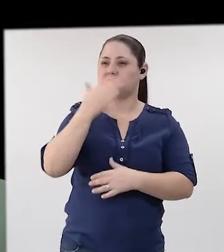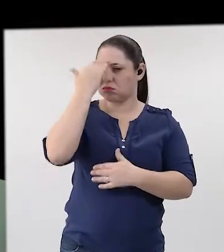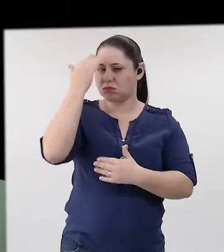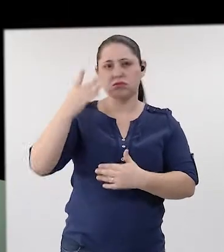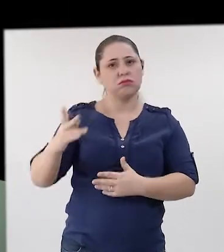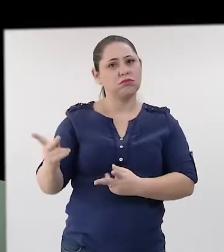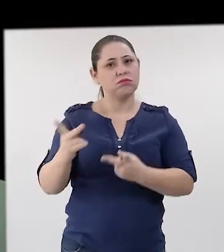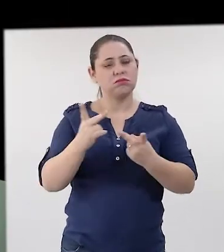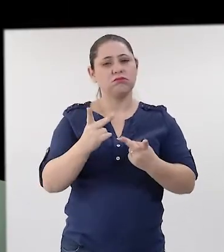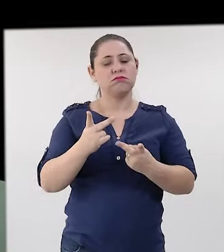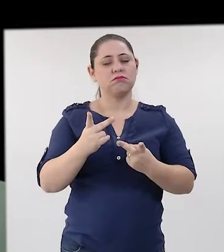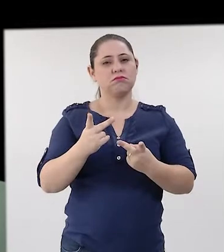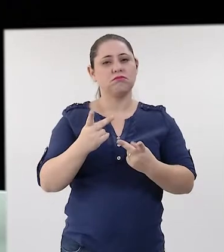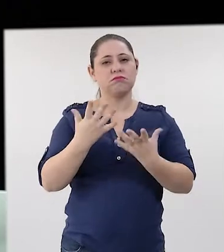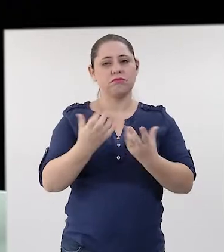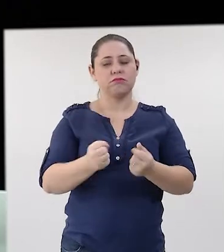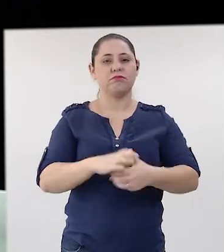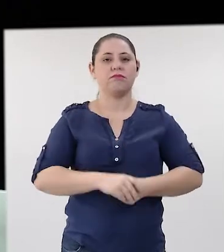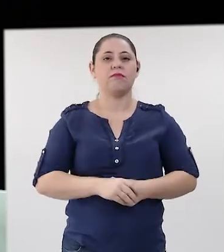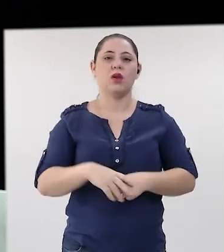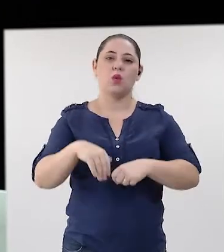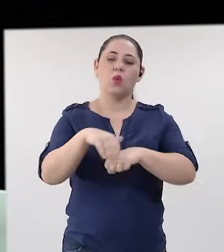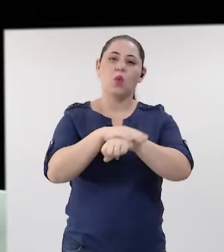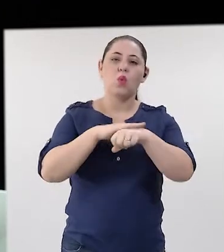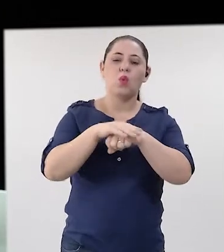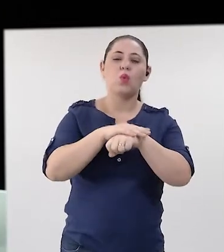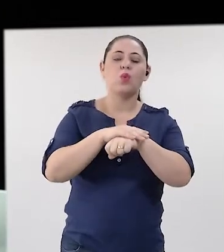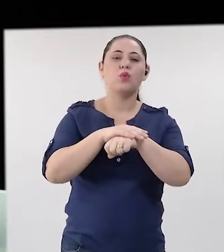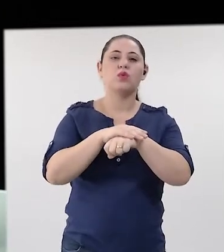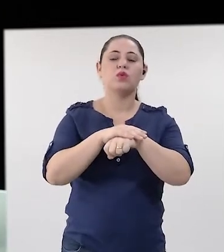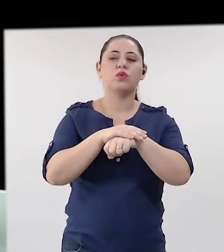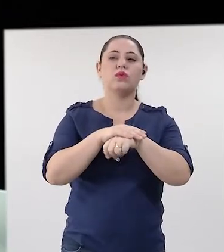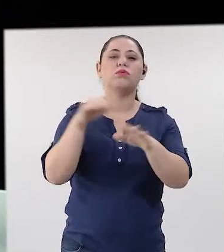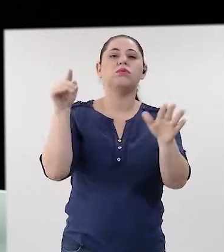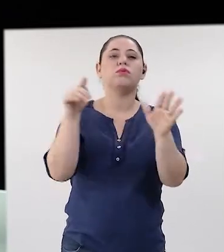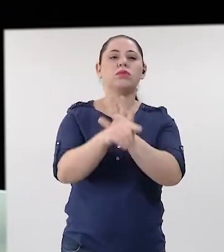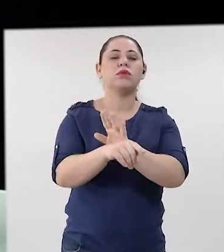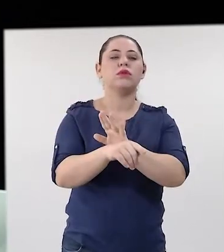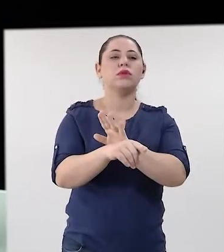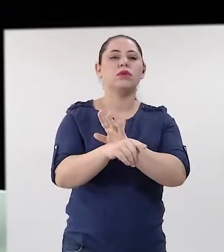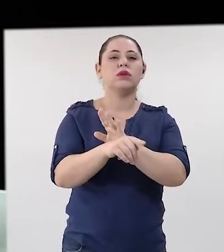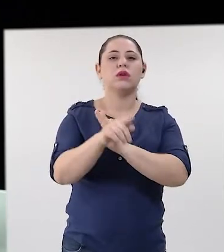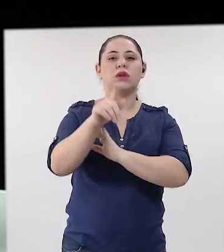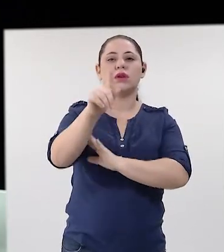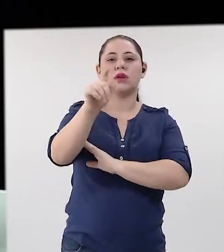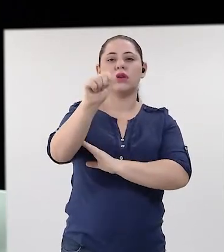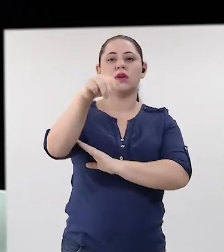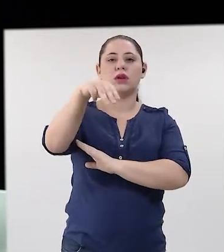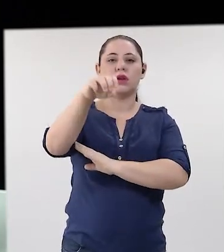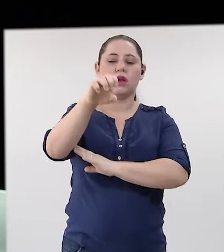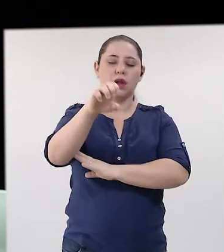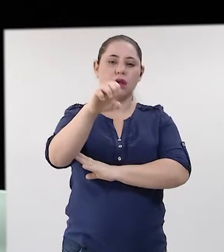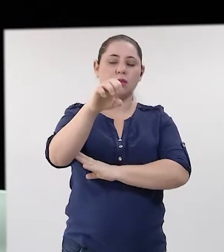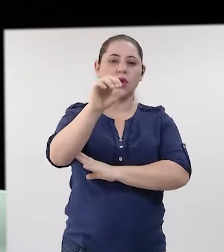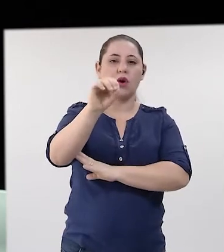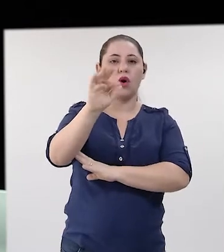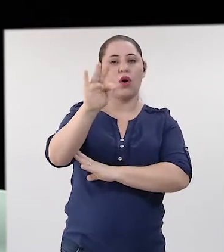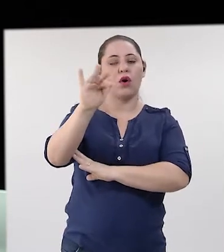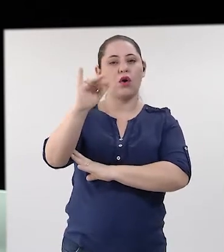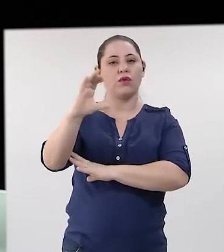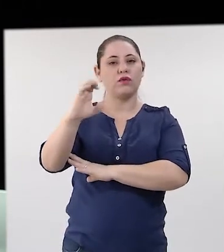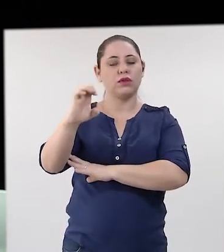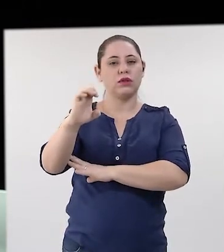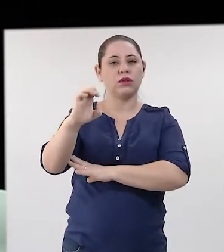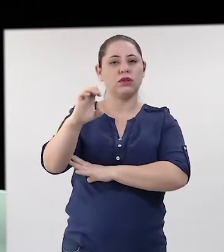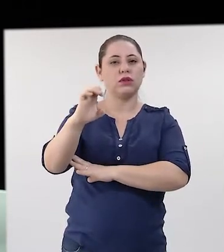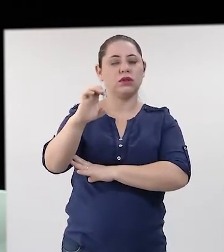por ter aceito o nosso convite. Bom, Carlos, eu começo perguntando, vocês criaram um jogo chamado Game of